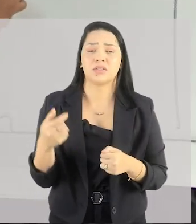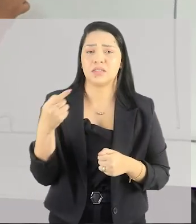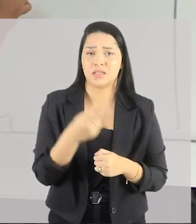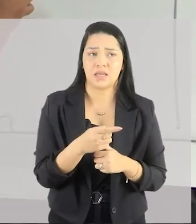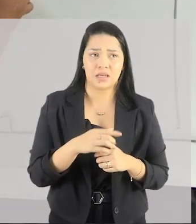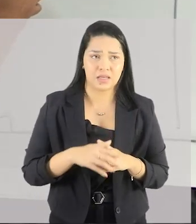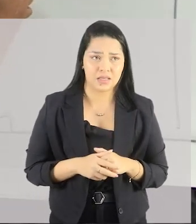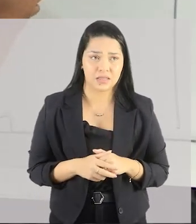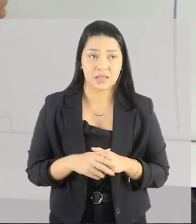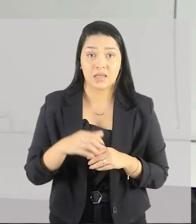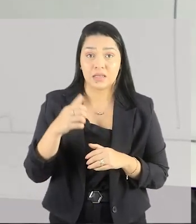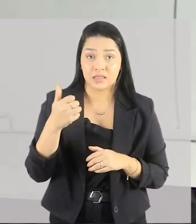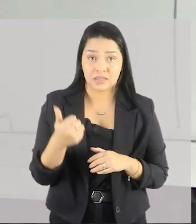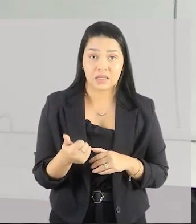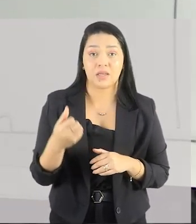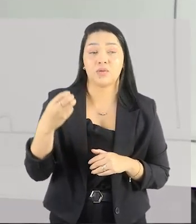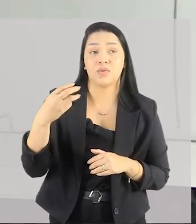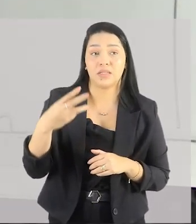elas? É o